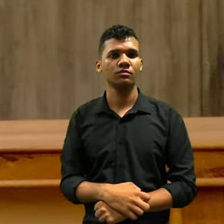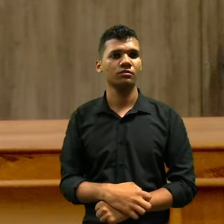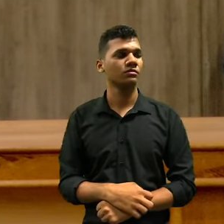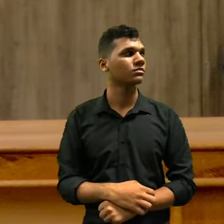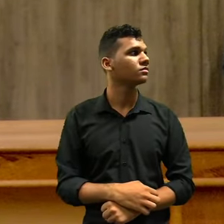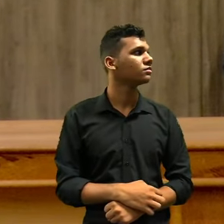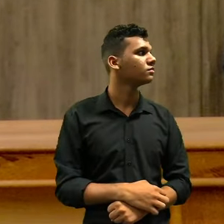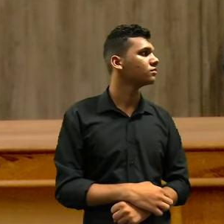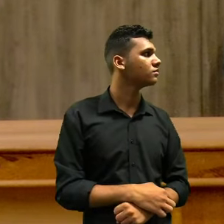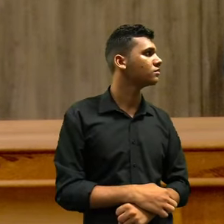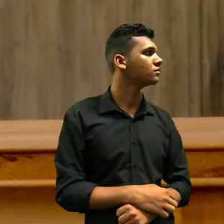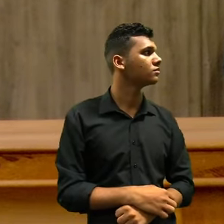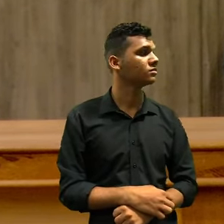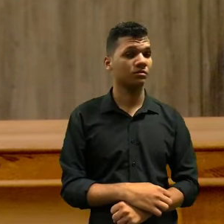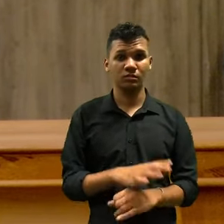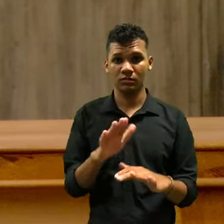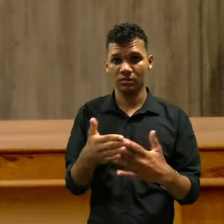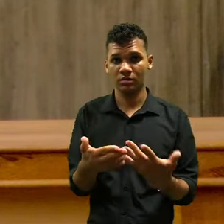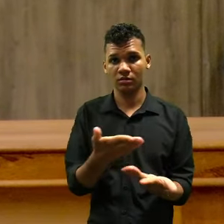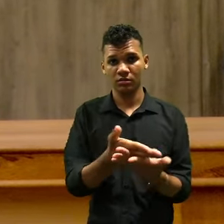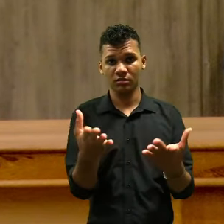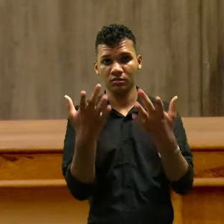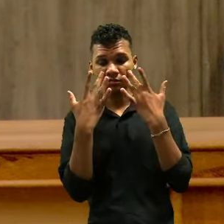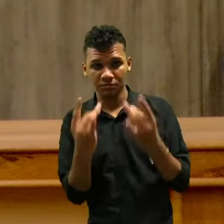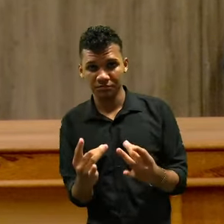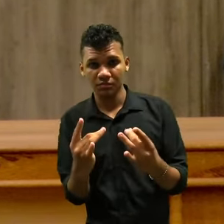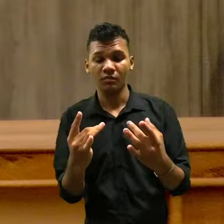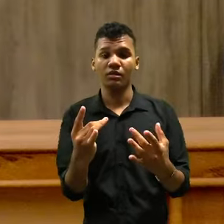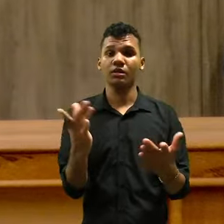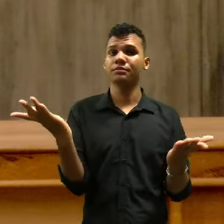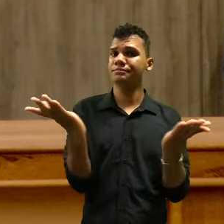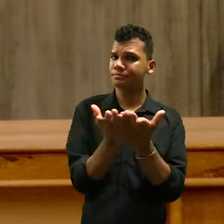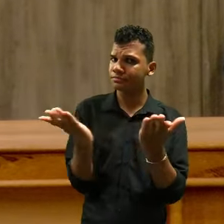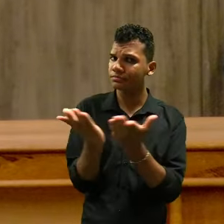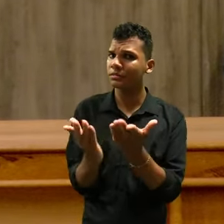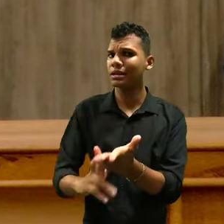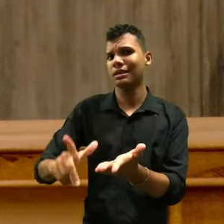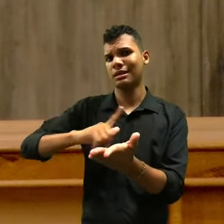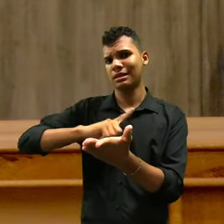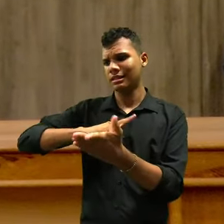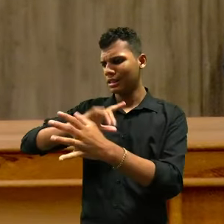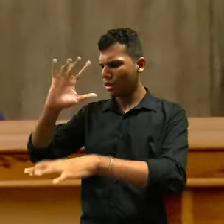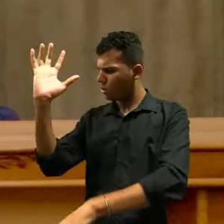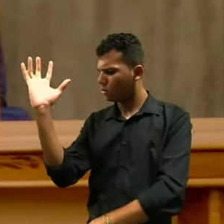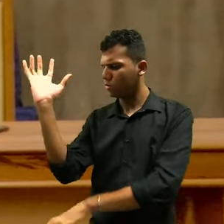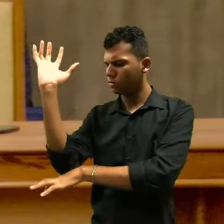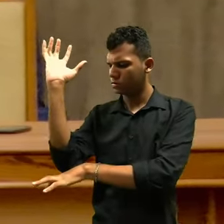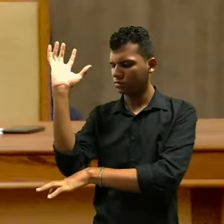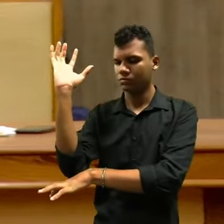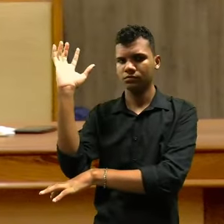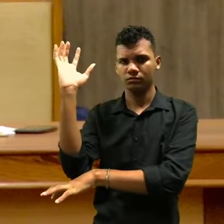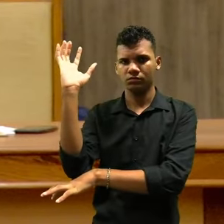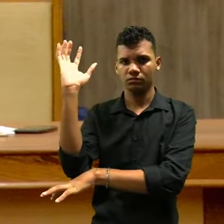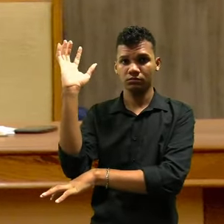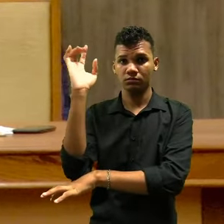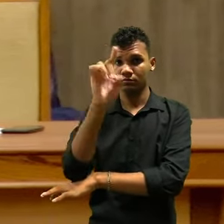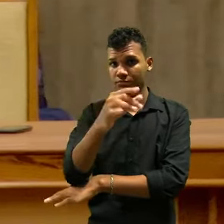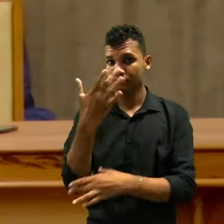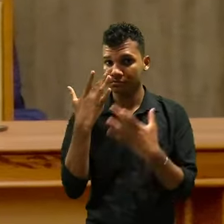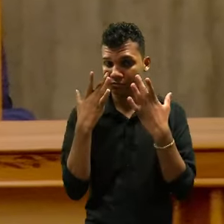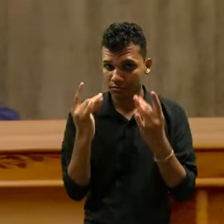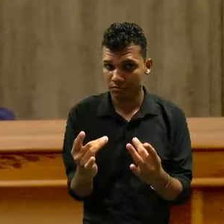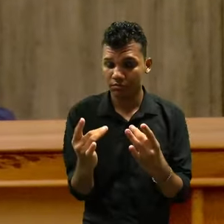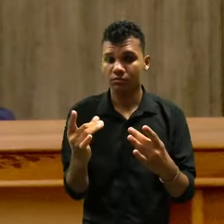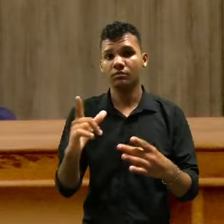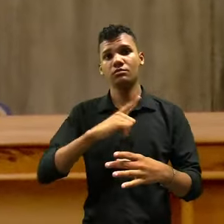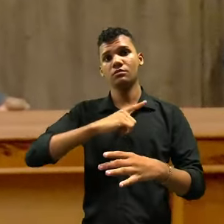Aleluia olha para cá crente que tem olha crente que tem raiz olha para cá quando ele